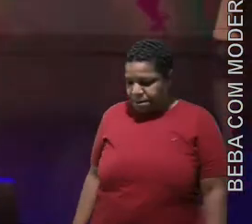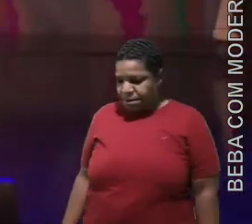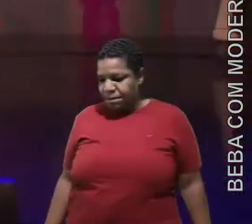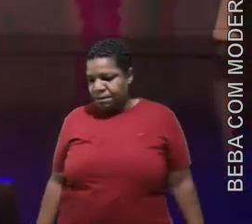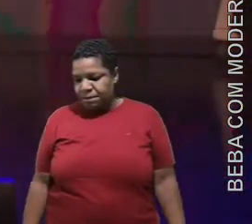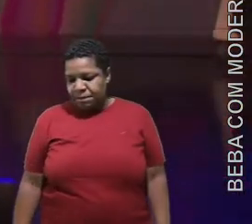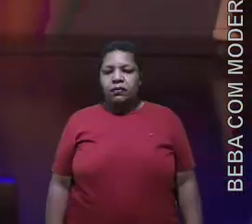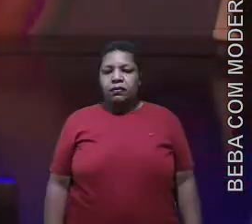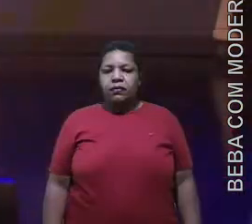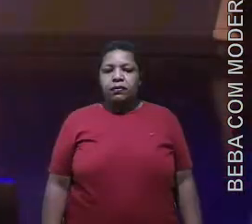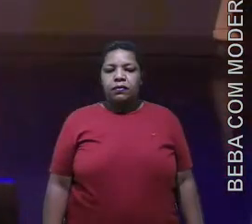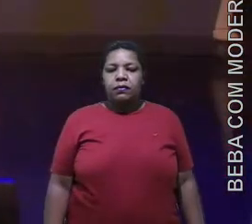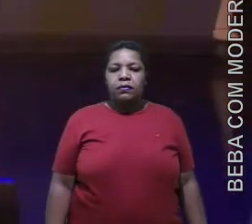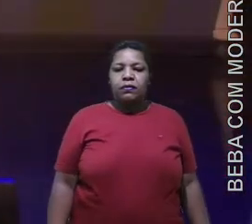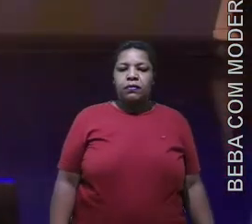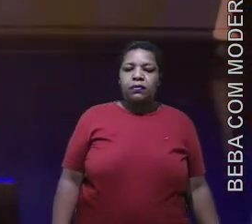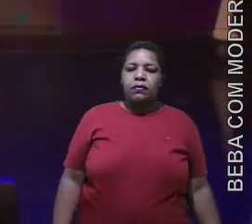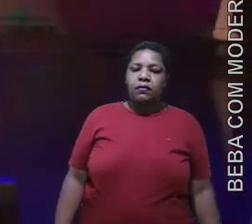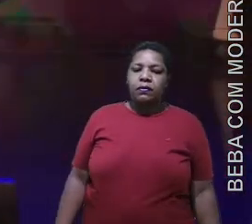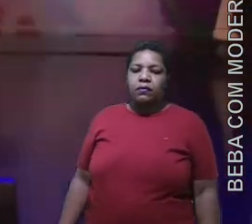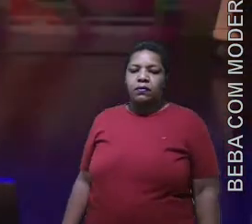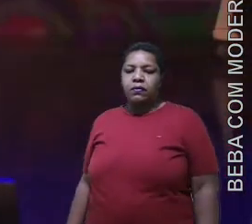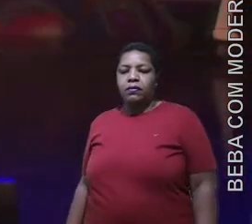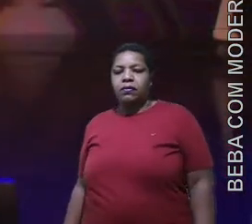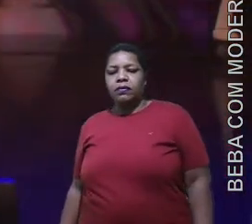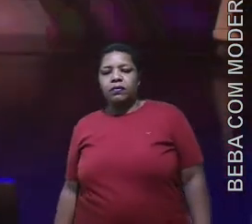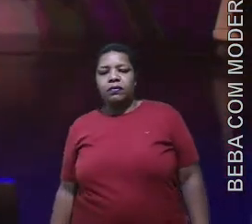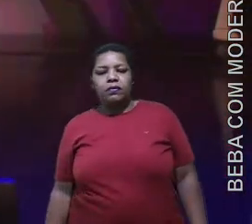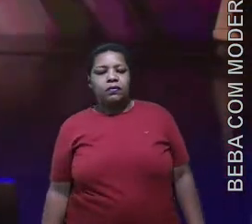você tá bom